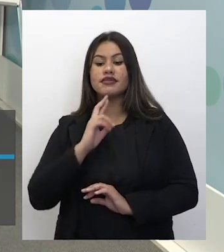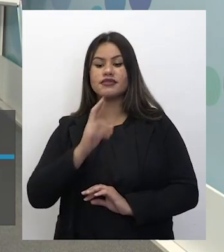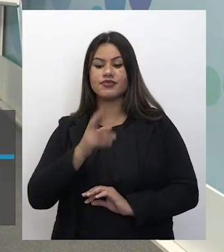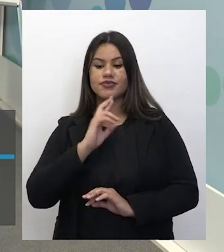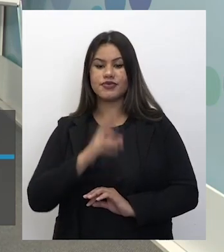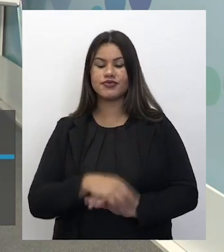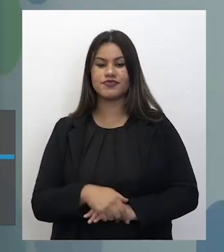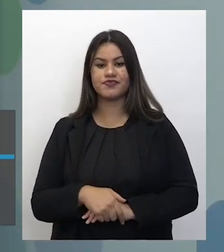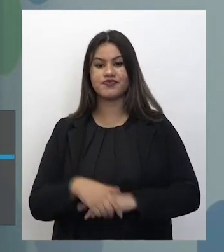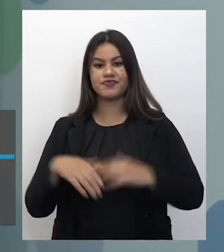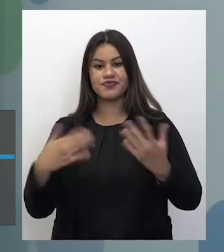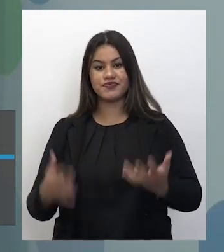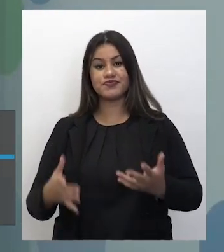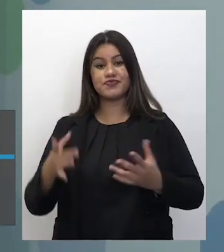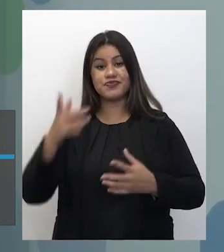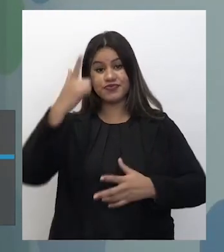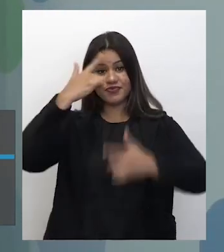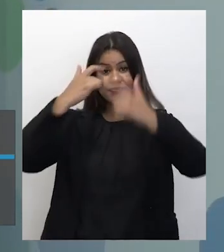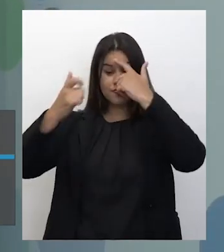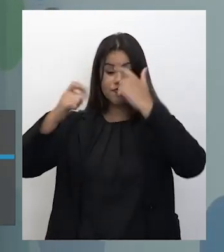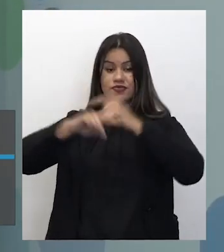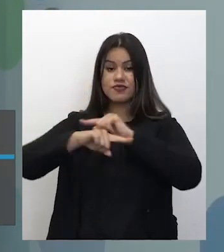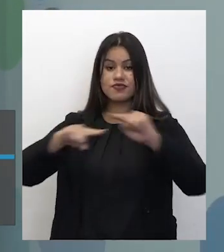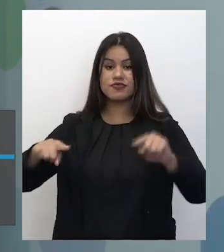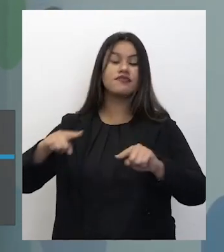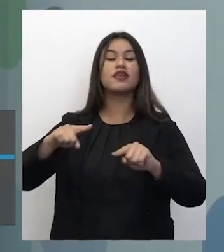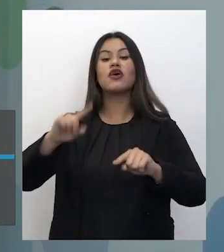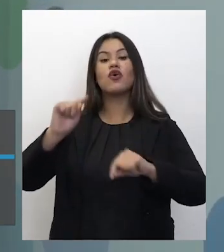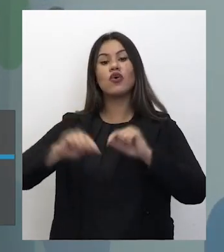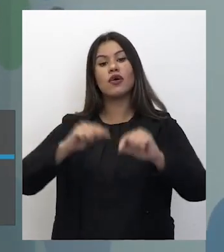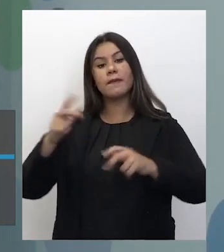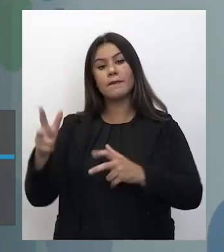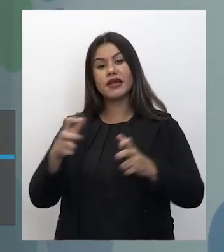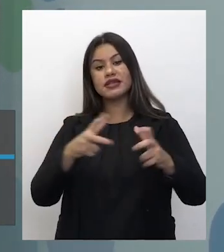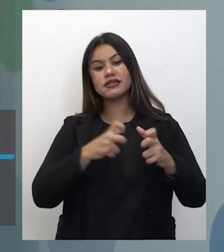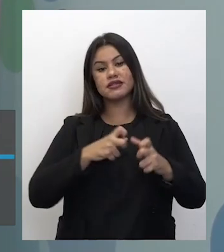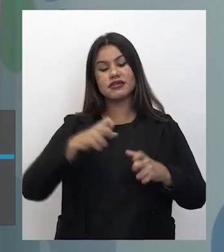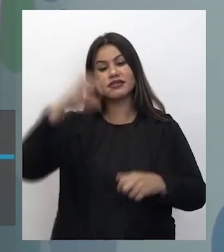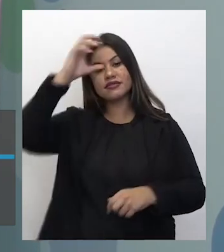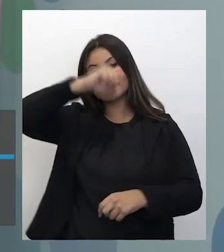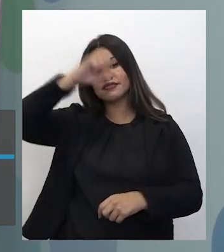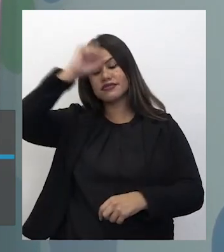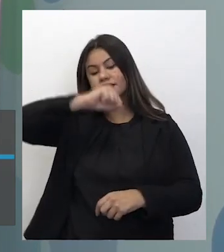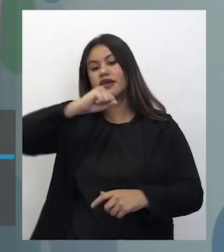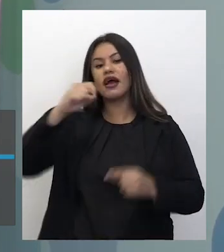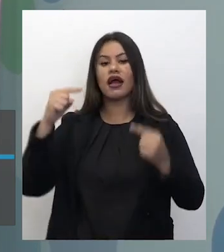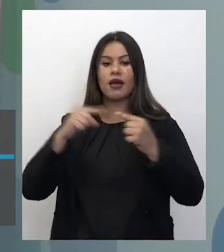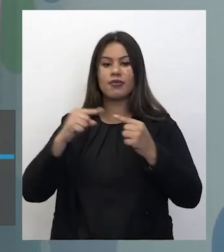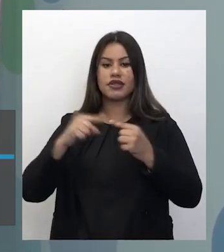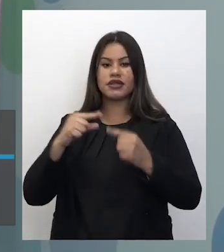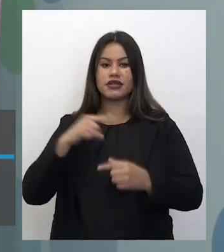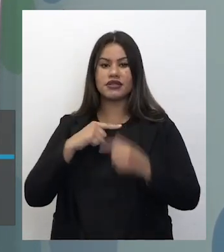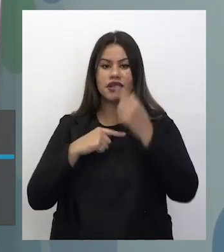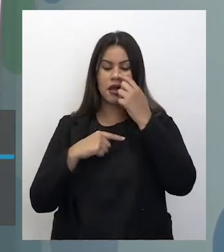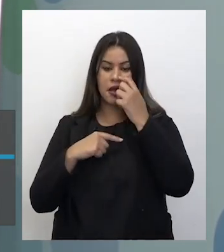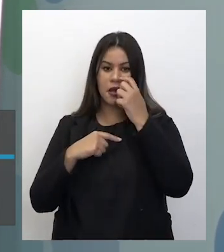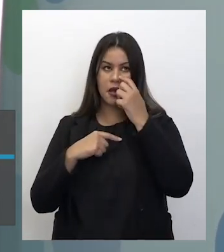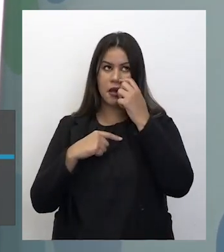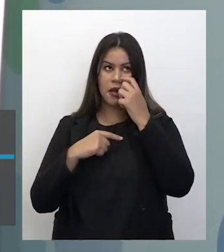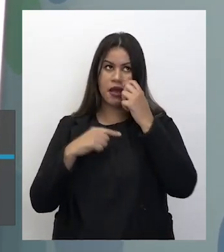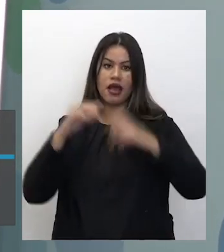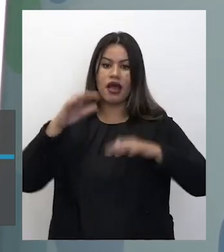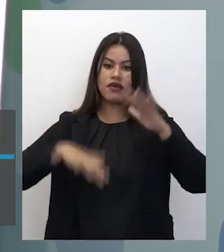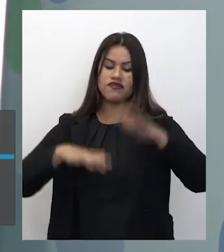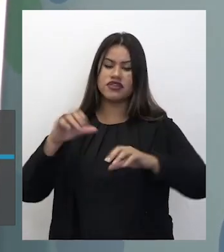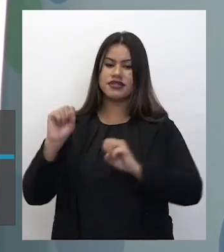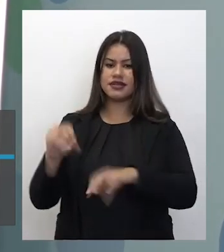vocês perceberem que este conhecimento, ele tem uma aplicação prática. Tá? Porque às vezes a gente está ensinando aqui,